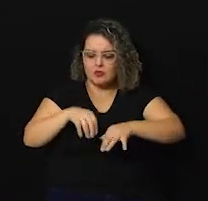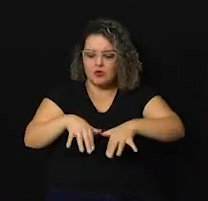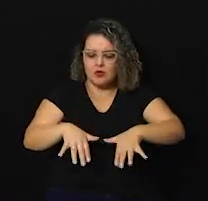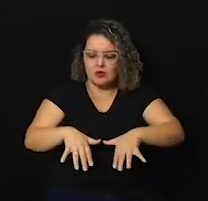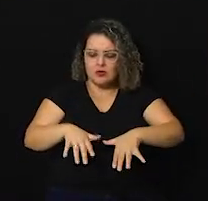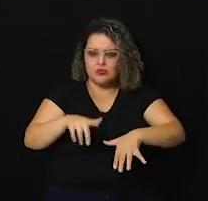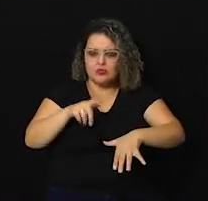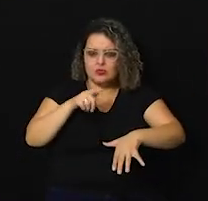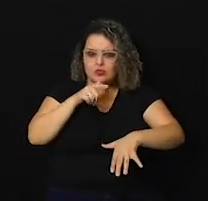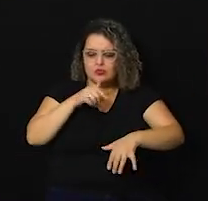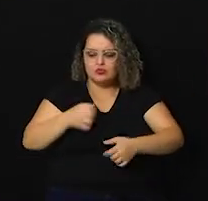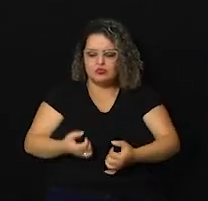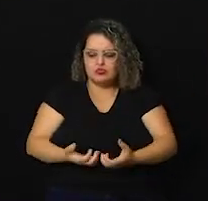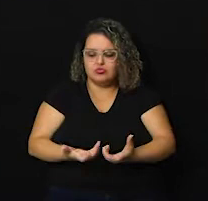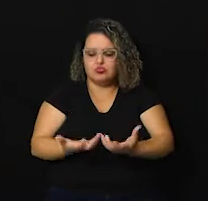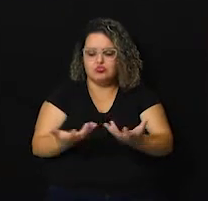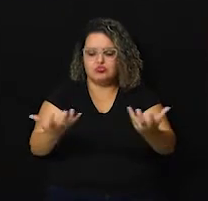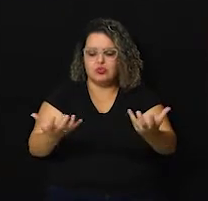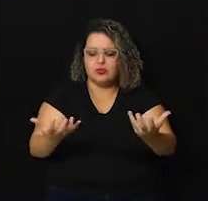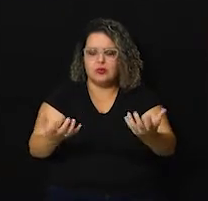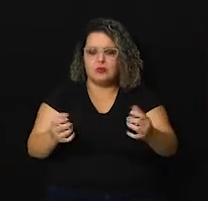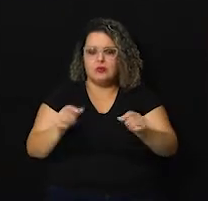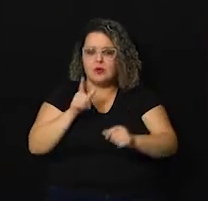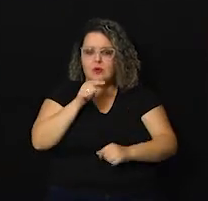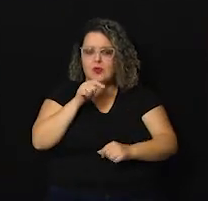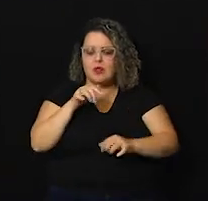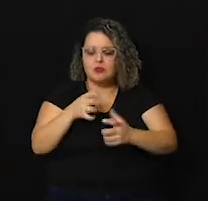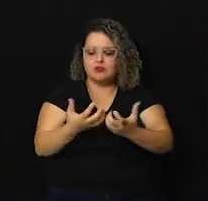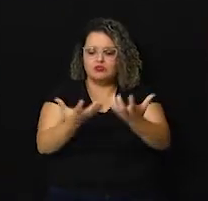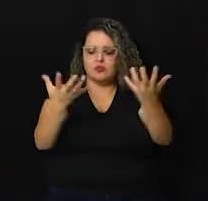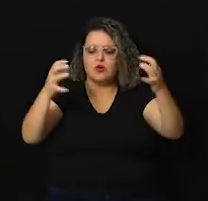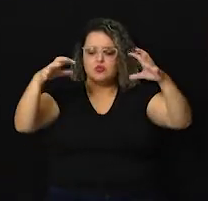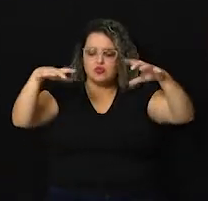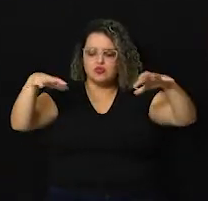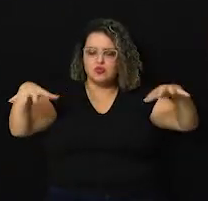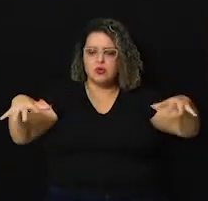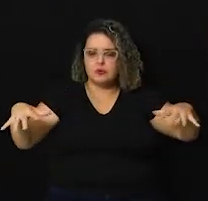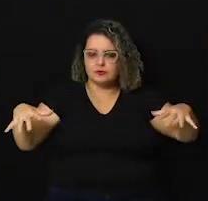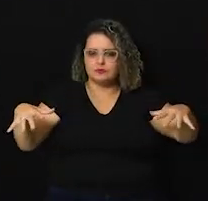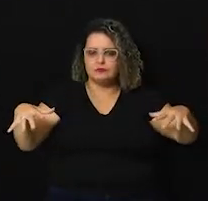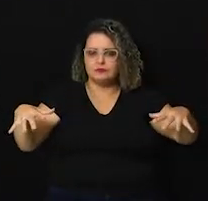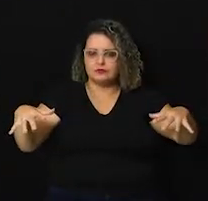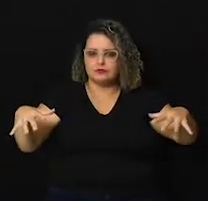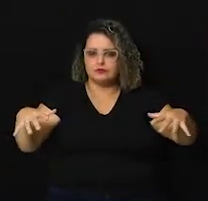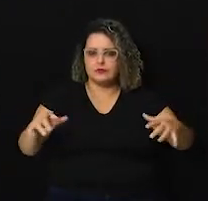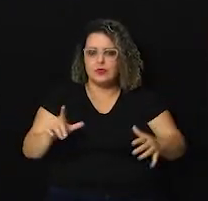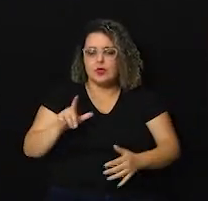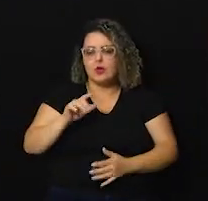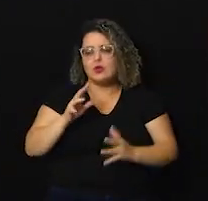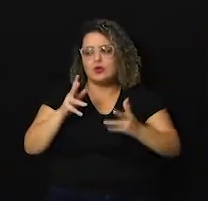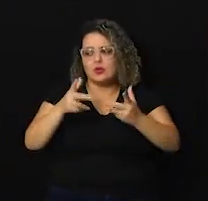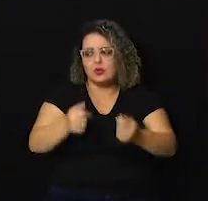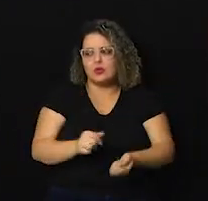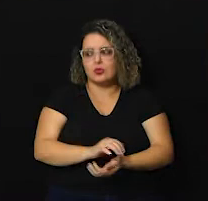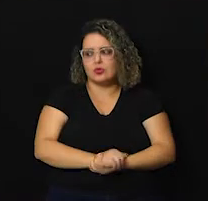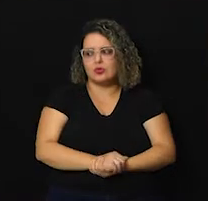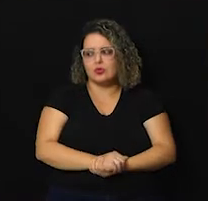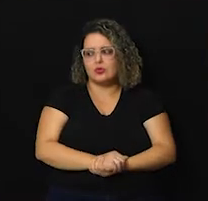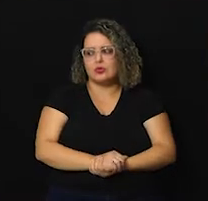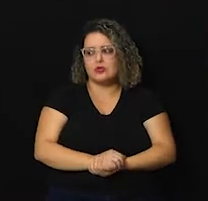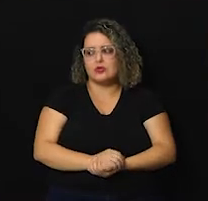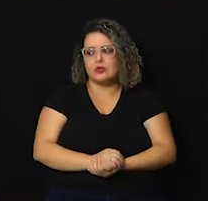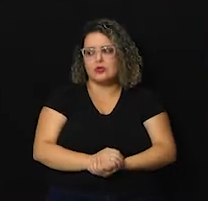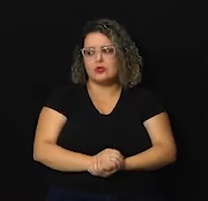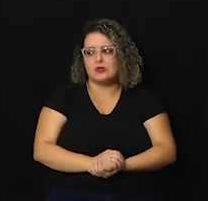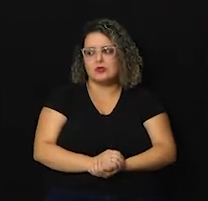vão contaminar as nascentes que ficam abaixo, que são exatamente onde moram as populações tradicionais,